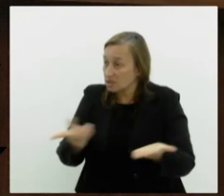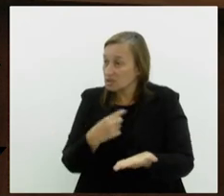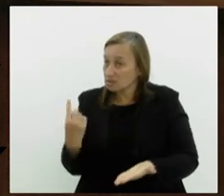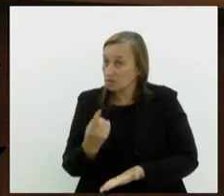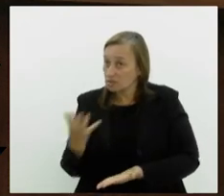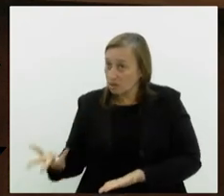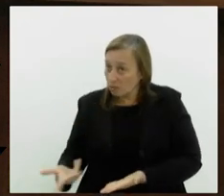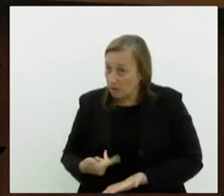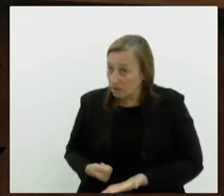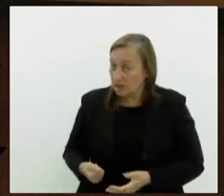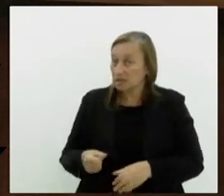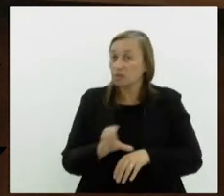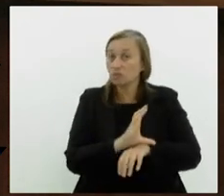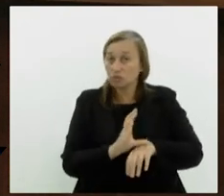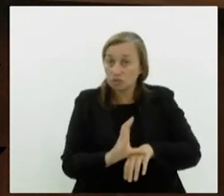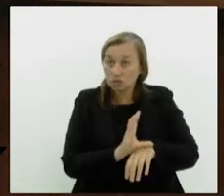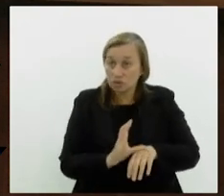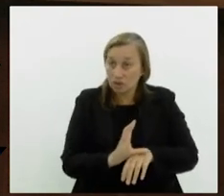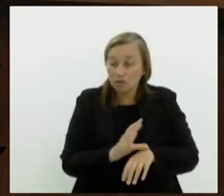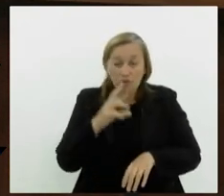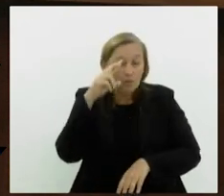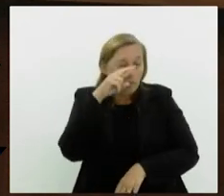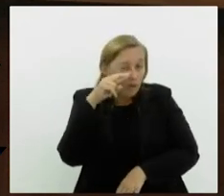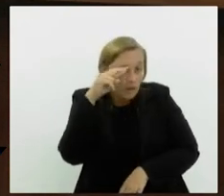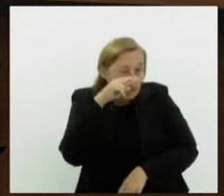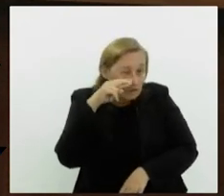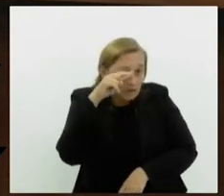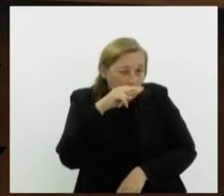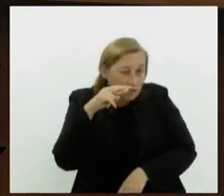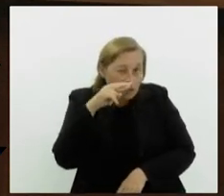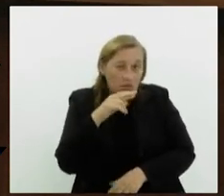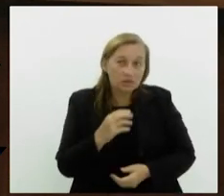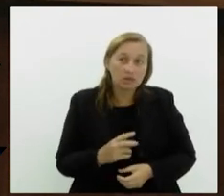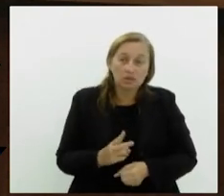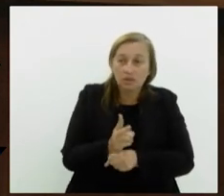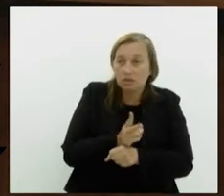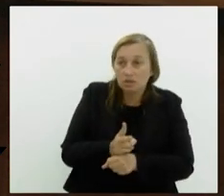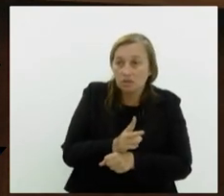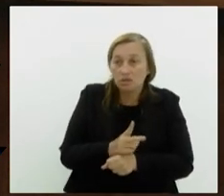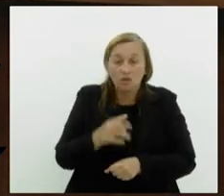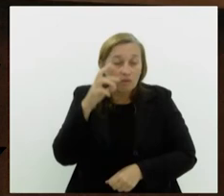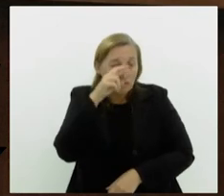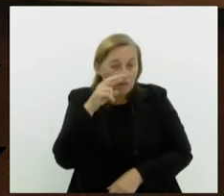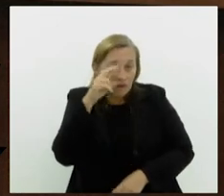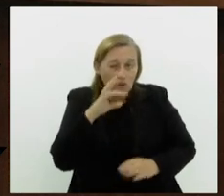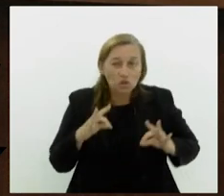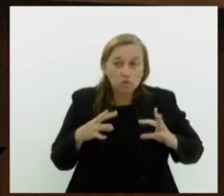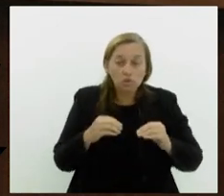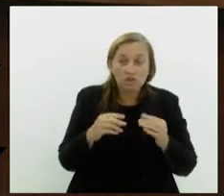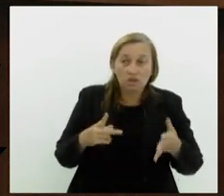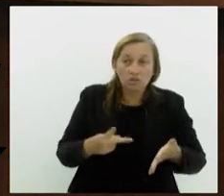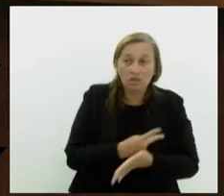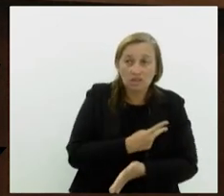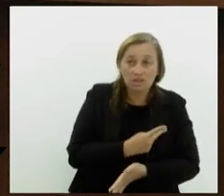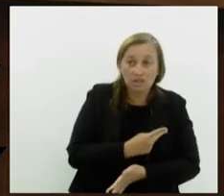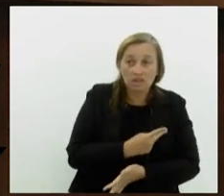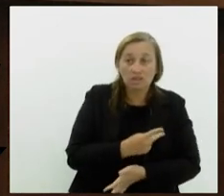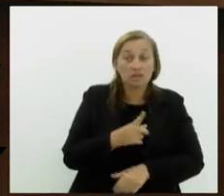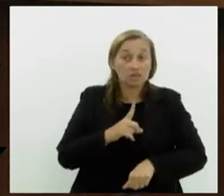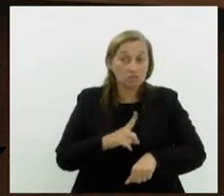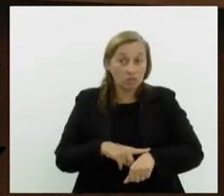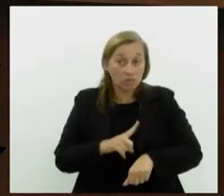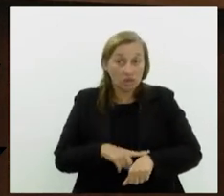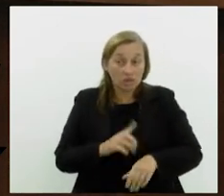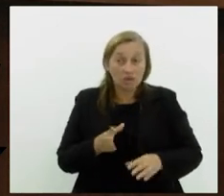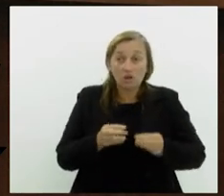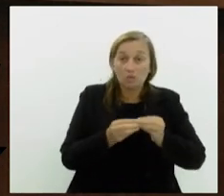qualidade constitucional de investigar, de buscar fiscalizar tudo o que tem acontecendo, nesse caso em especial em